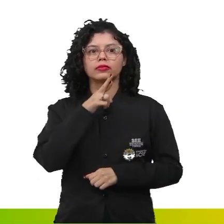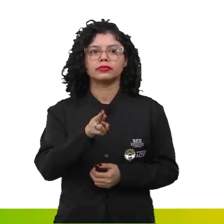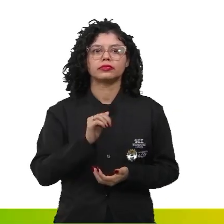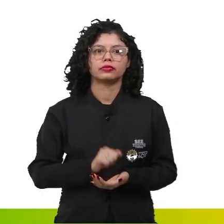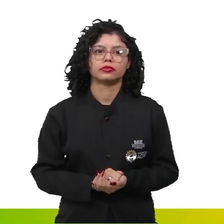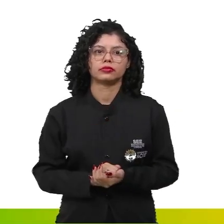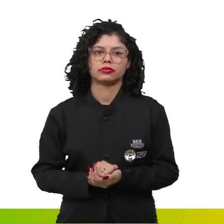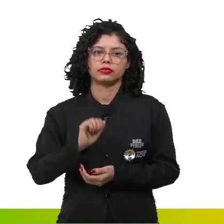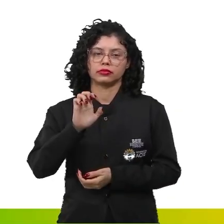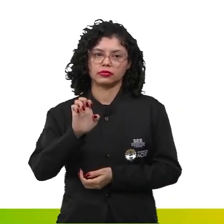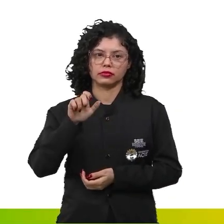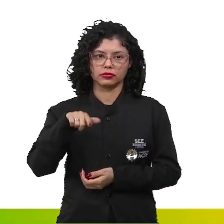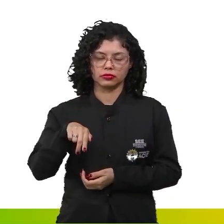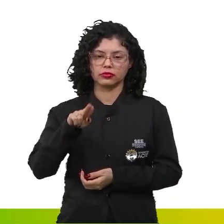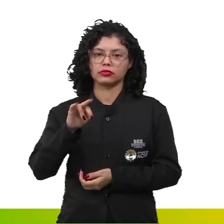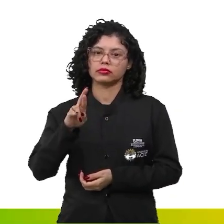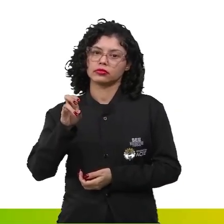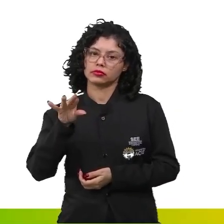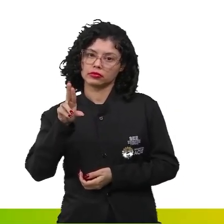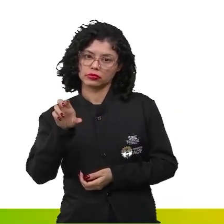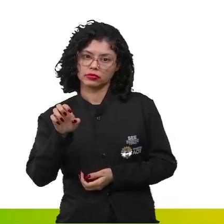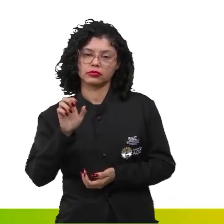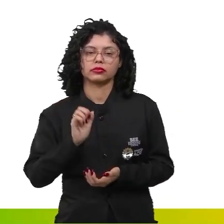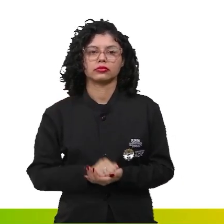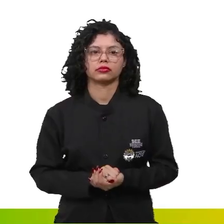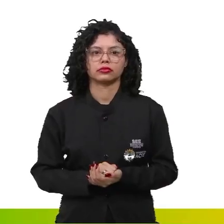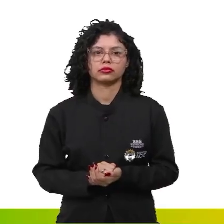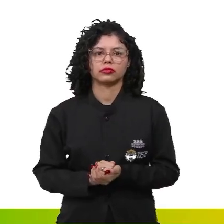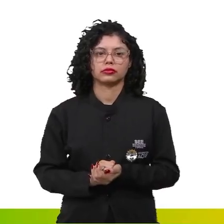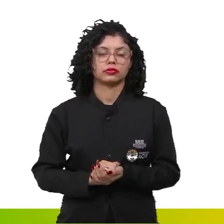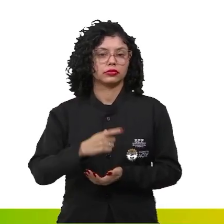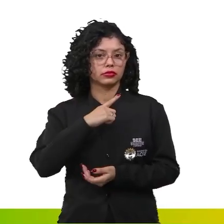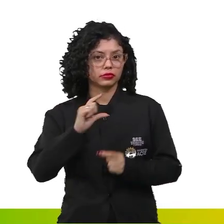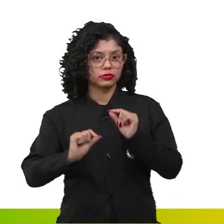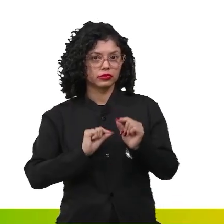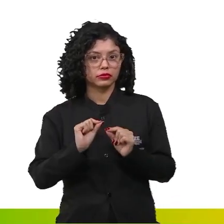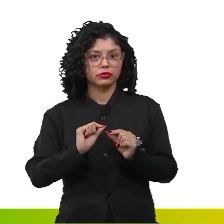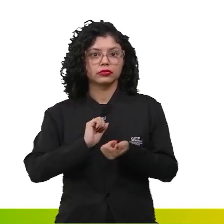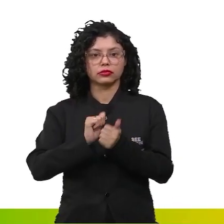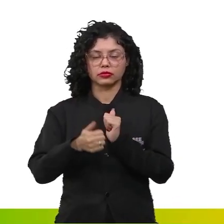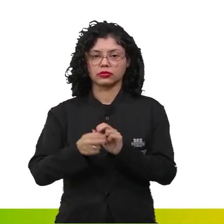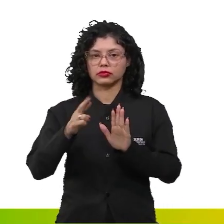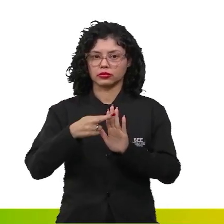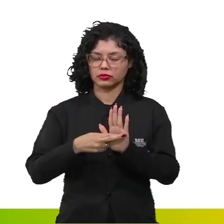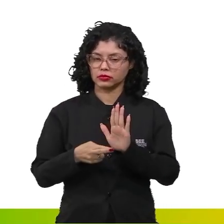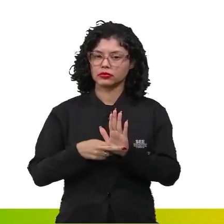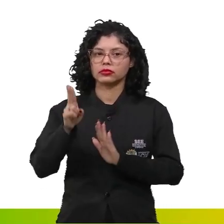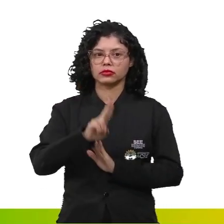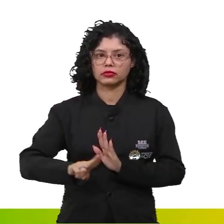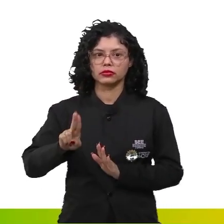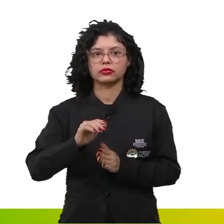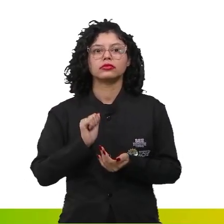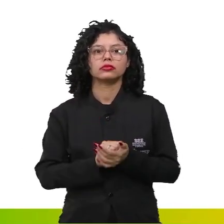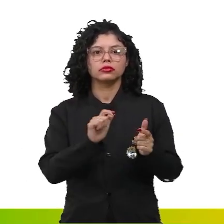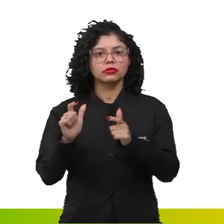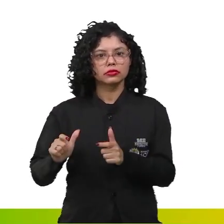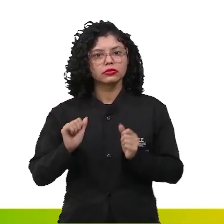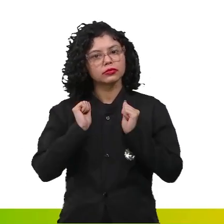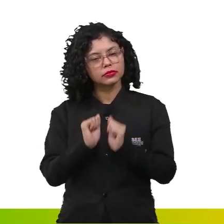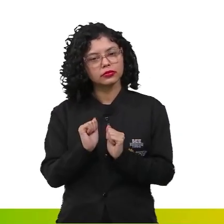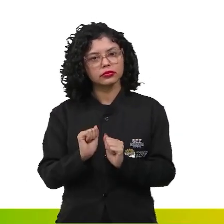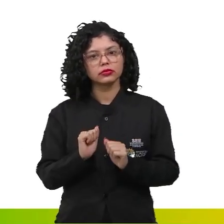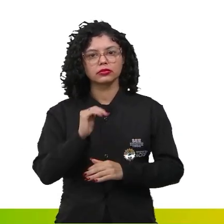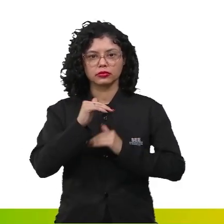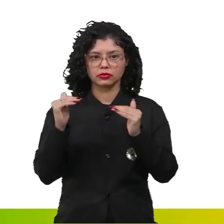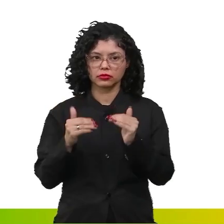em tela. Isso mesmo, equidade, que implica em adaptar as regras, equipamentos e espaços para permitir a participação